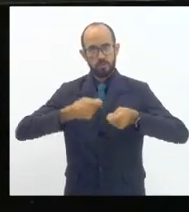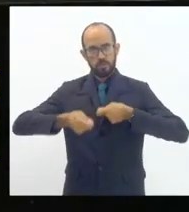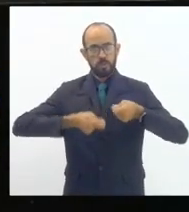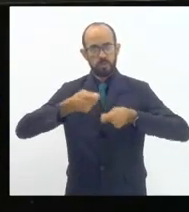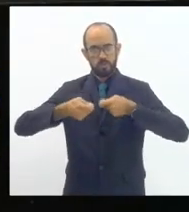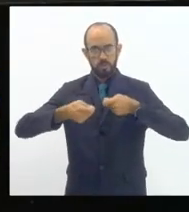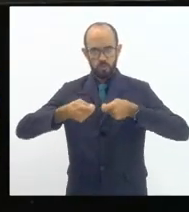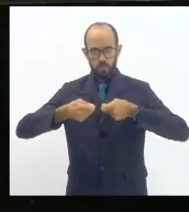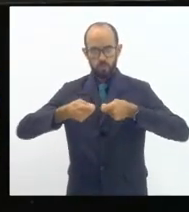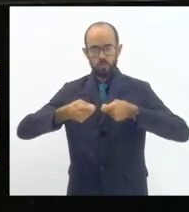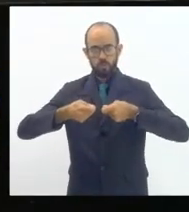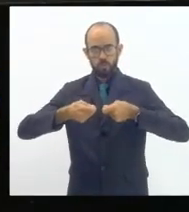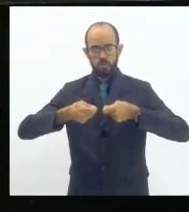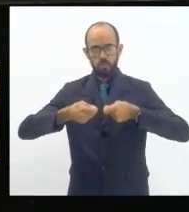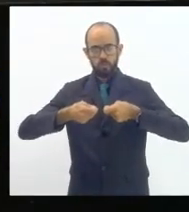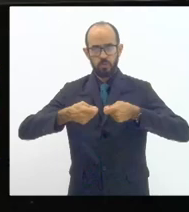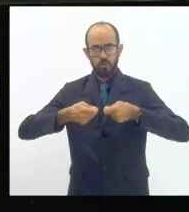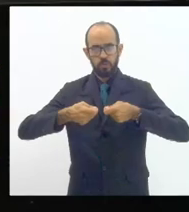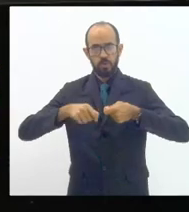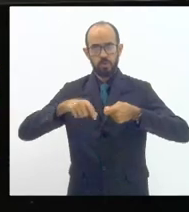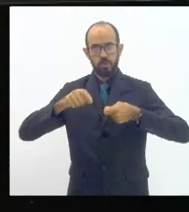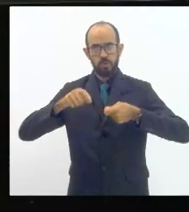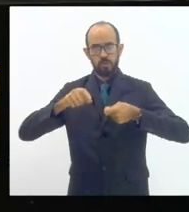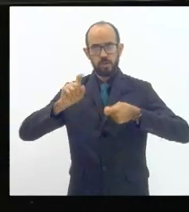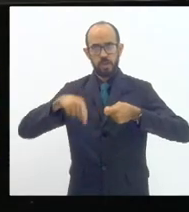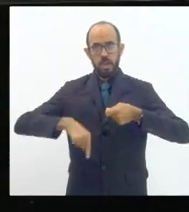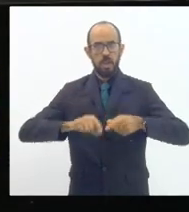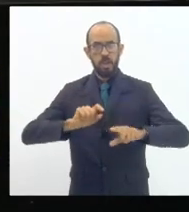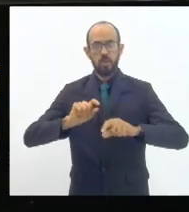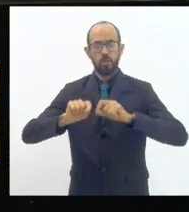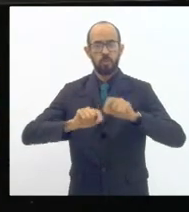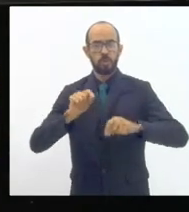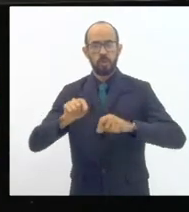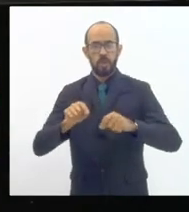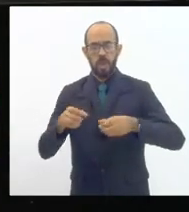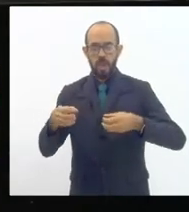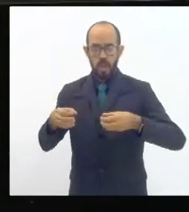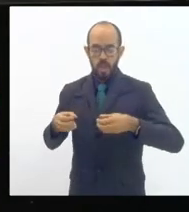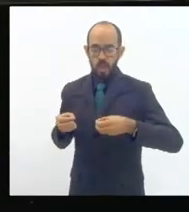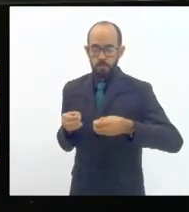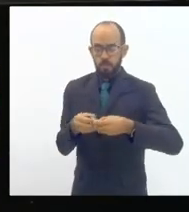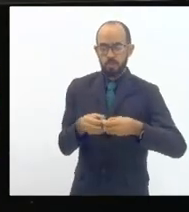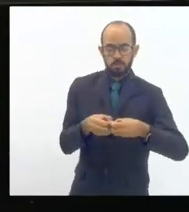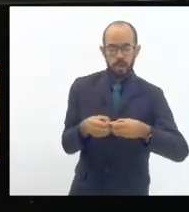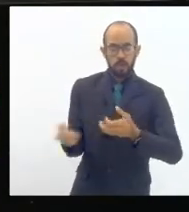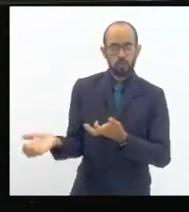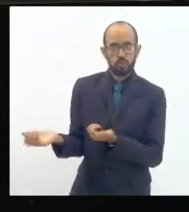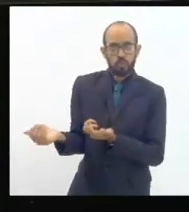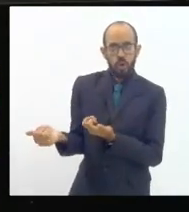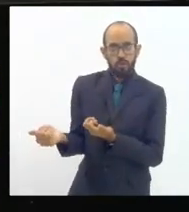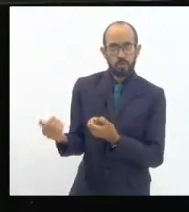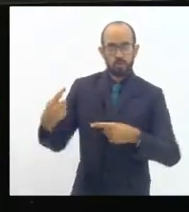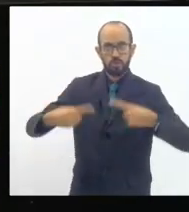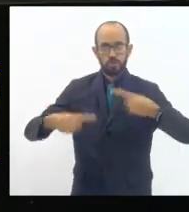de batalha, quer dizer, é aproximar a juventude da política. A